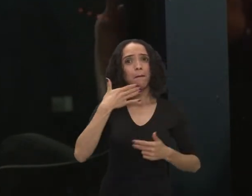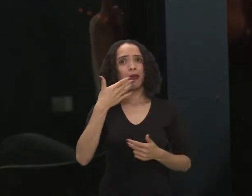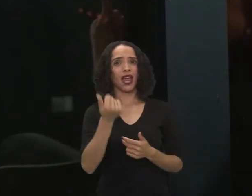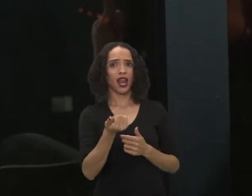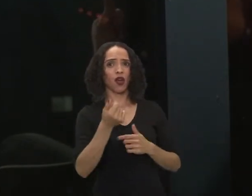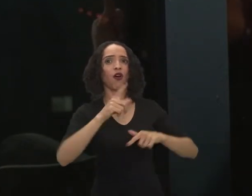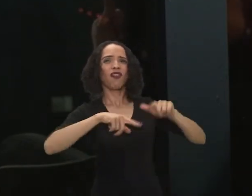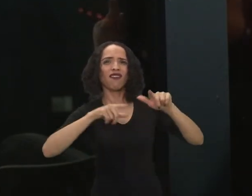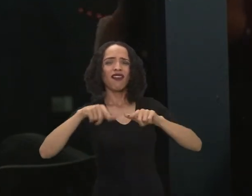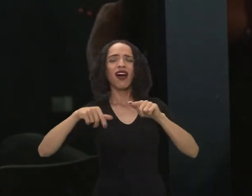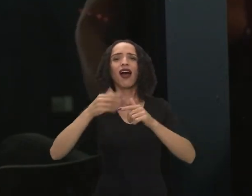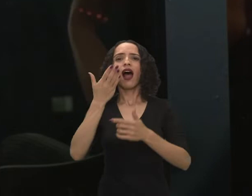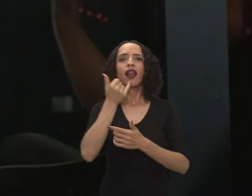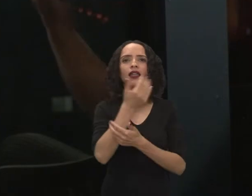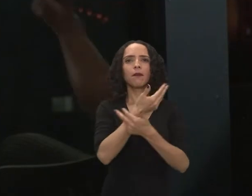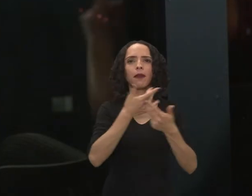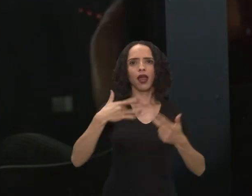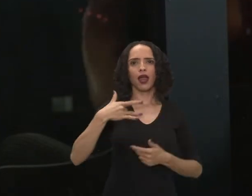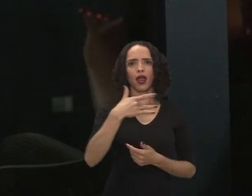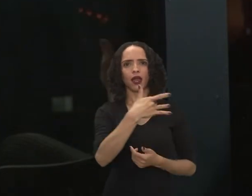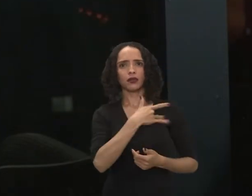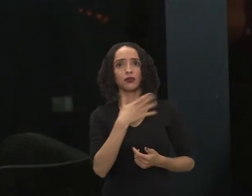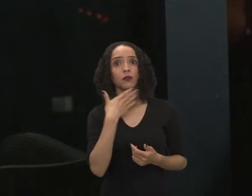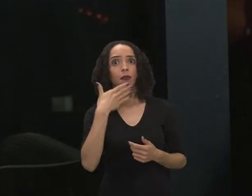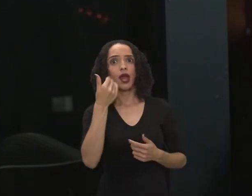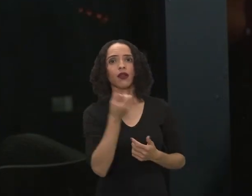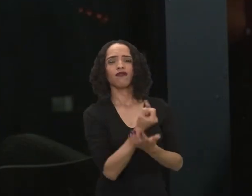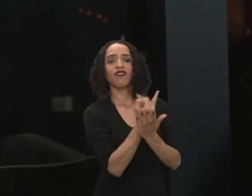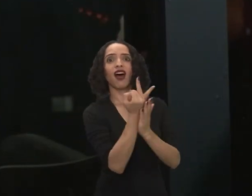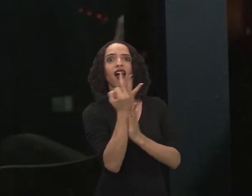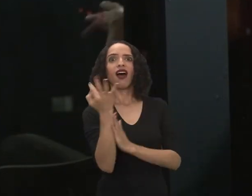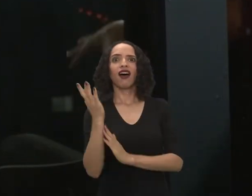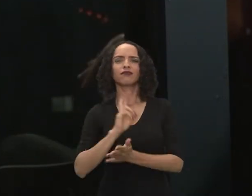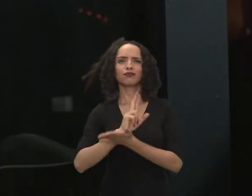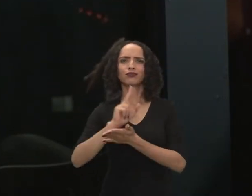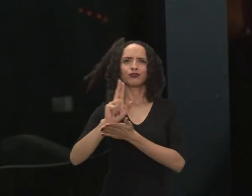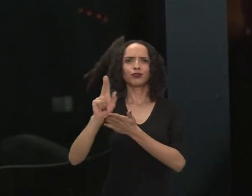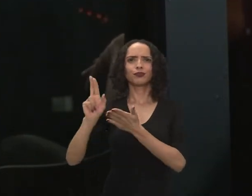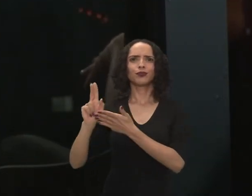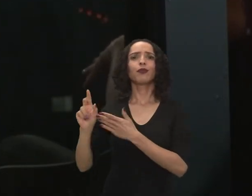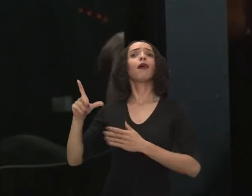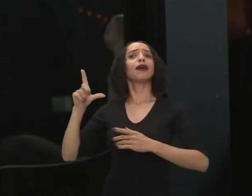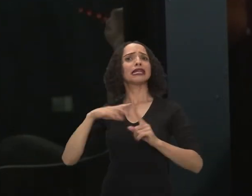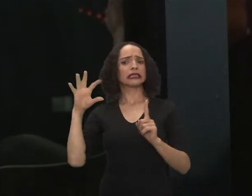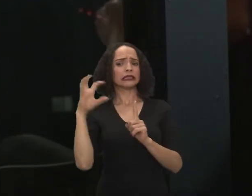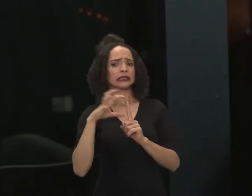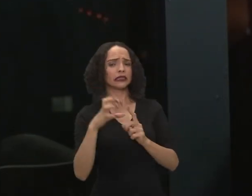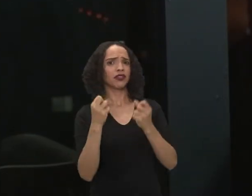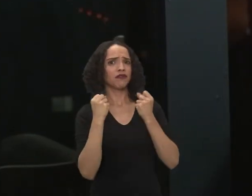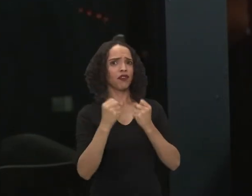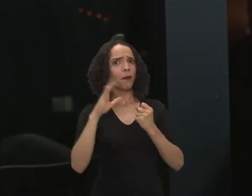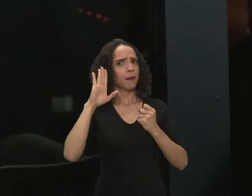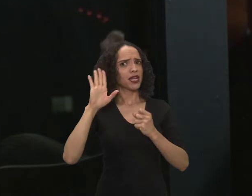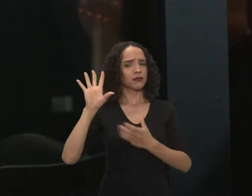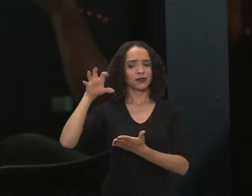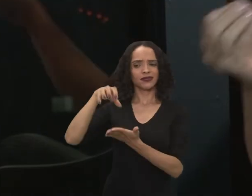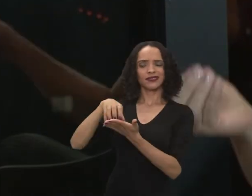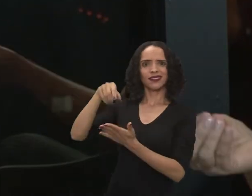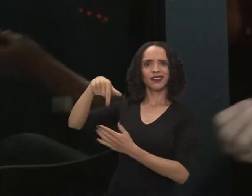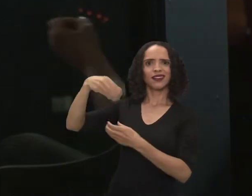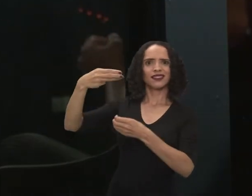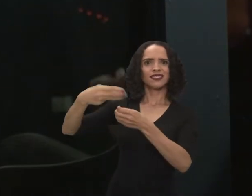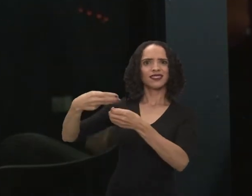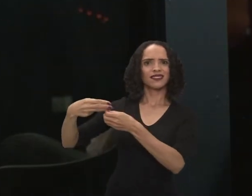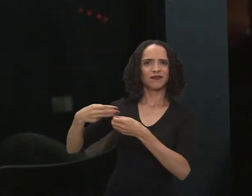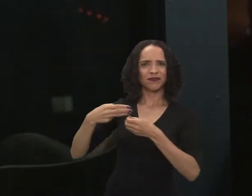variedade melhor de alimentos, porque isso tem um impacto social, principalmente nos grandes centros, muito importante, né, e vai impactar